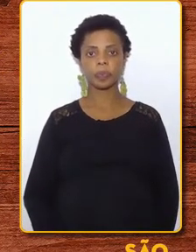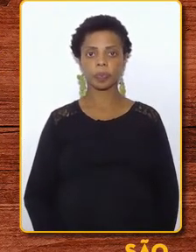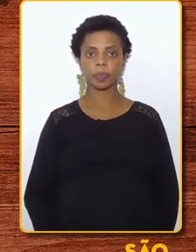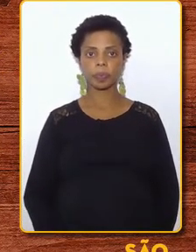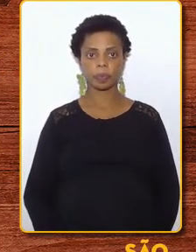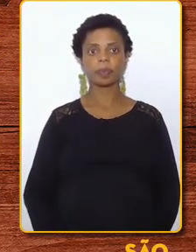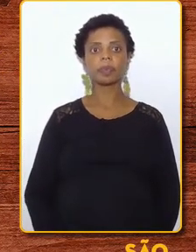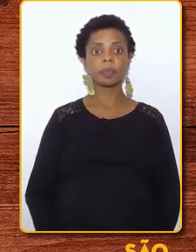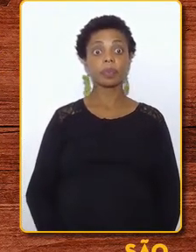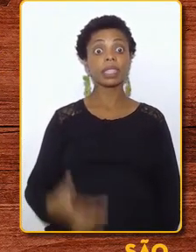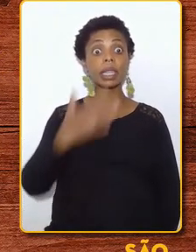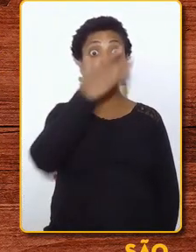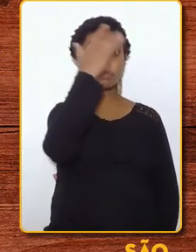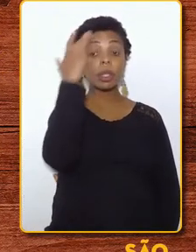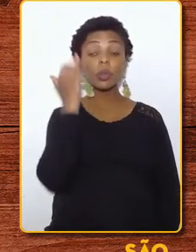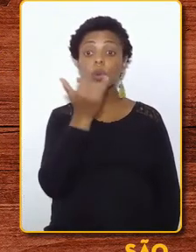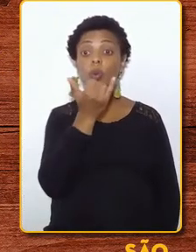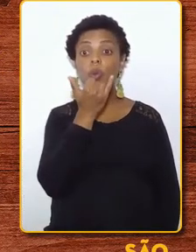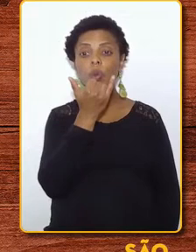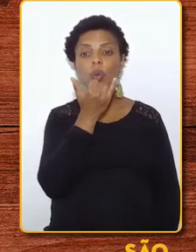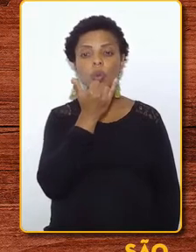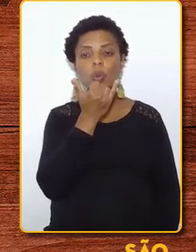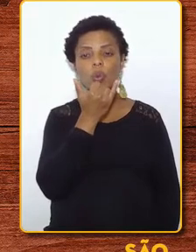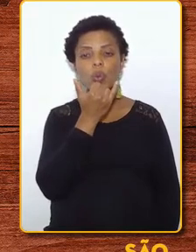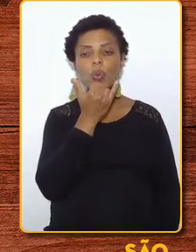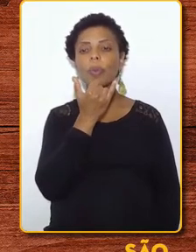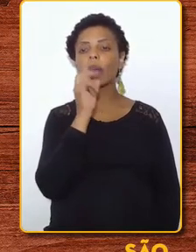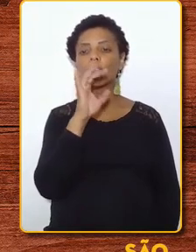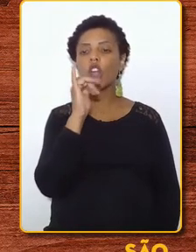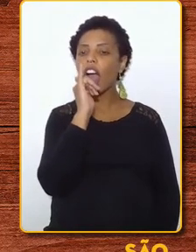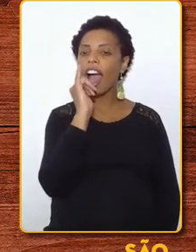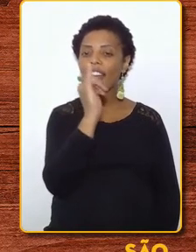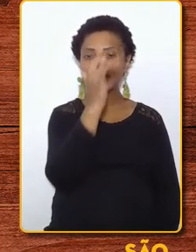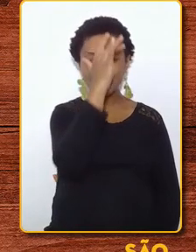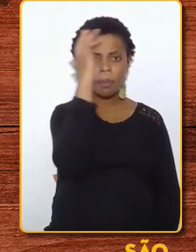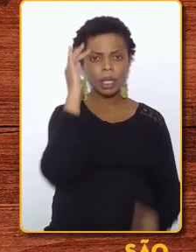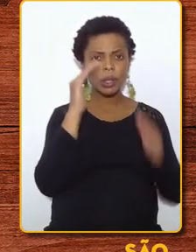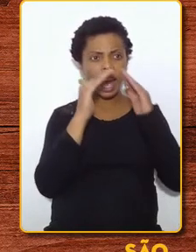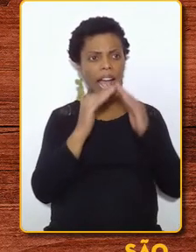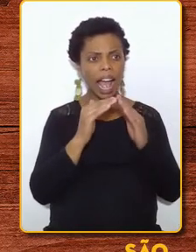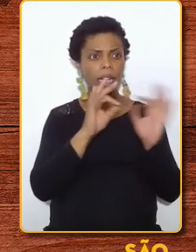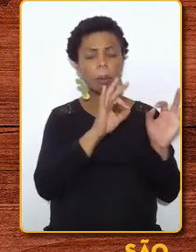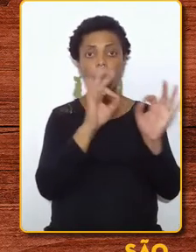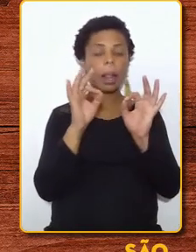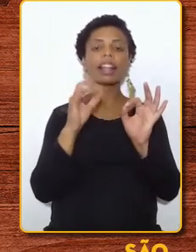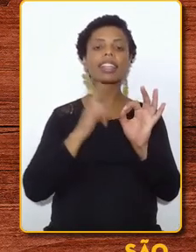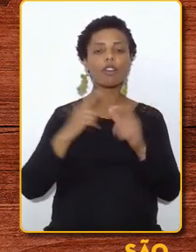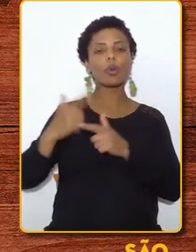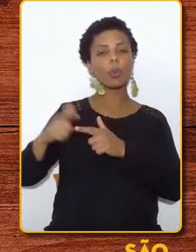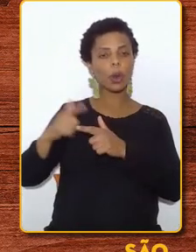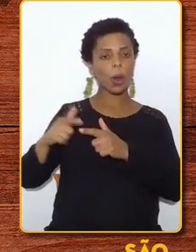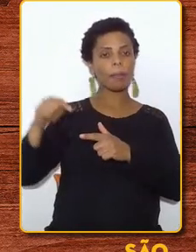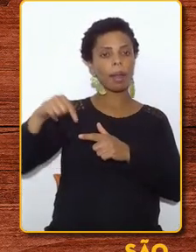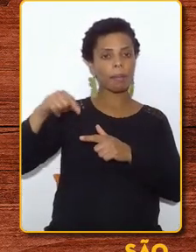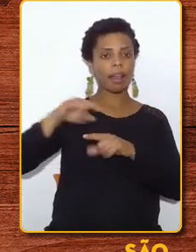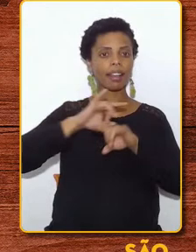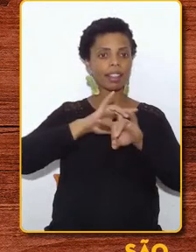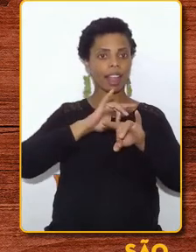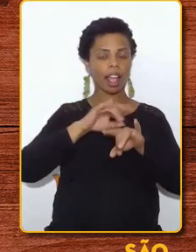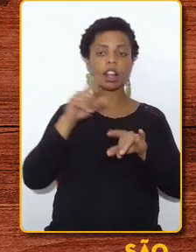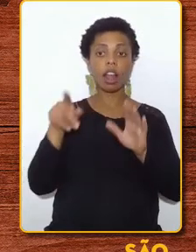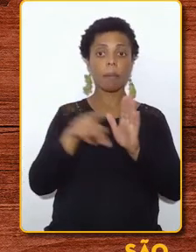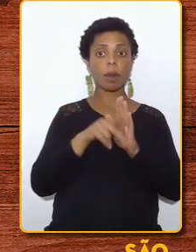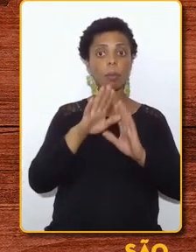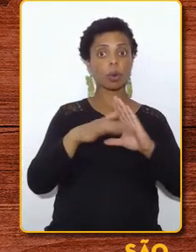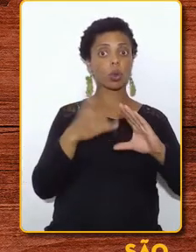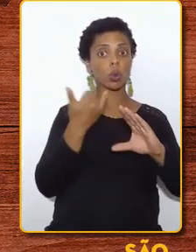Pessoal, a gente teve... Desculpa, Graziano, só avisar para quem está em casa ouvindo que a gente teve um probleminha técnico, o próprio YouTube teve um problema técnico, a